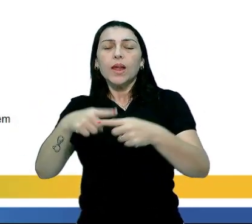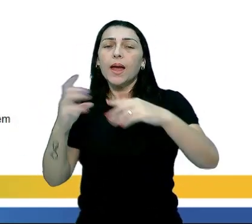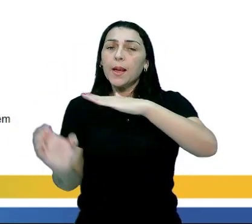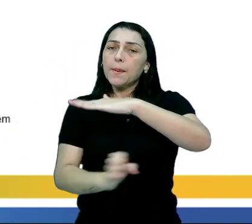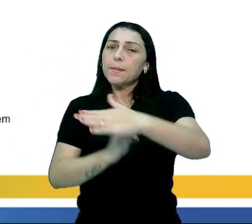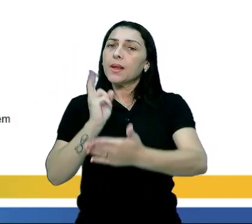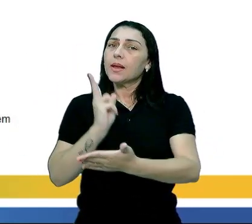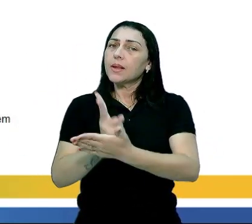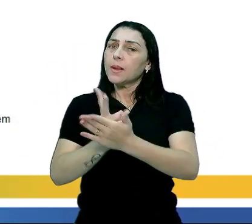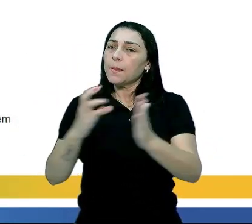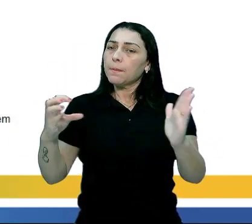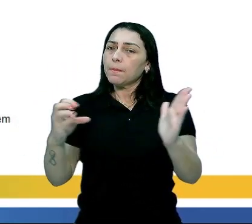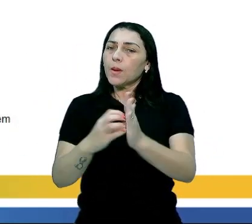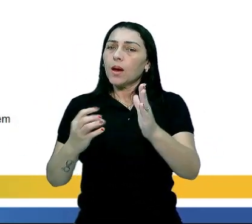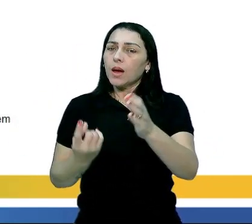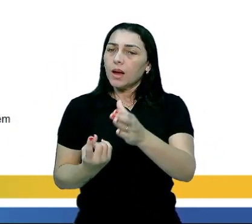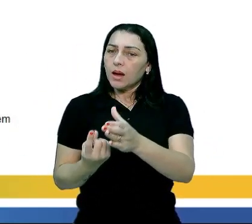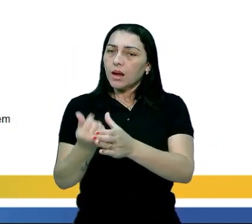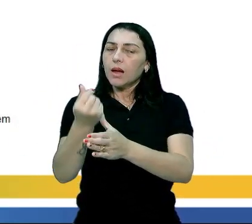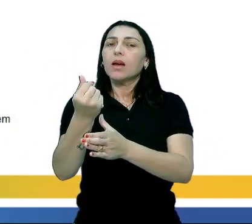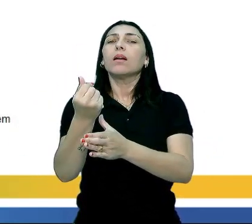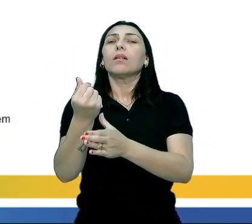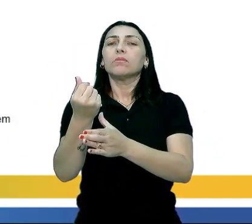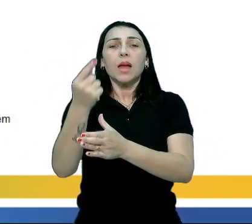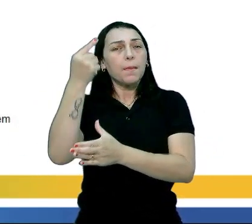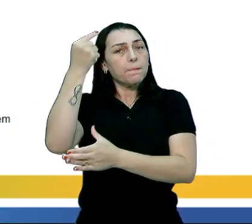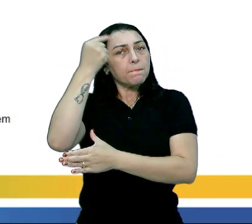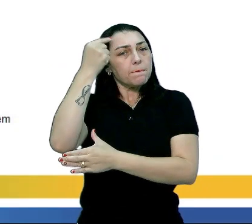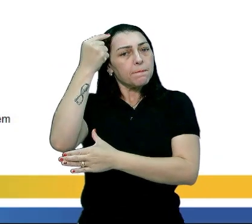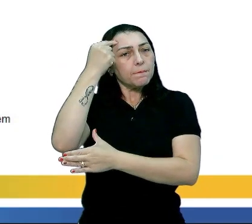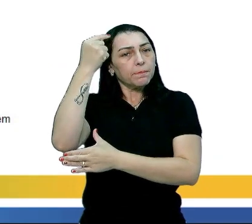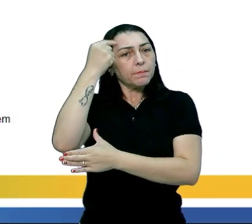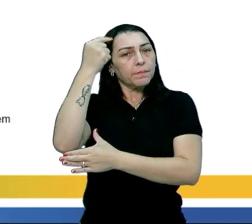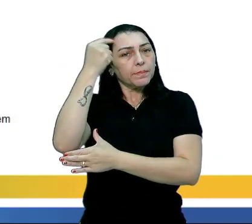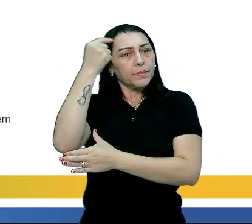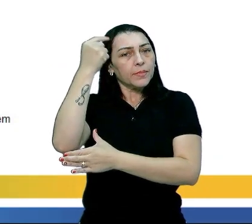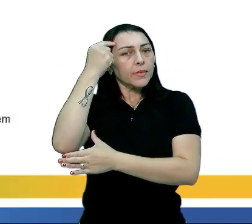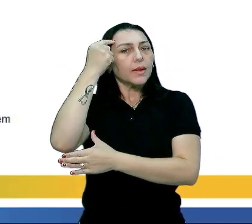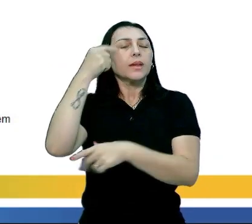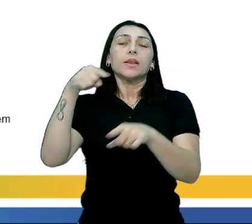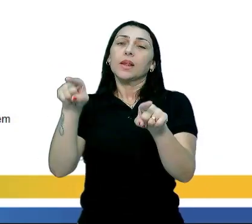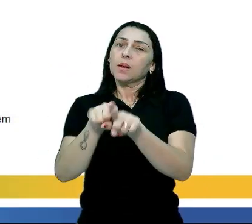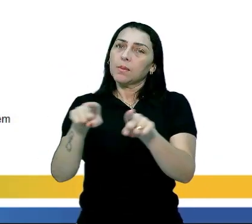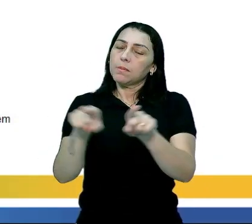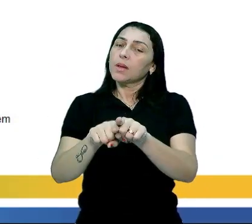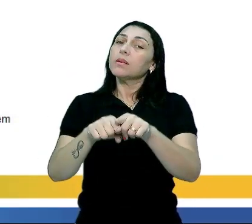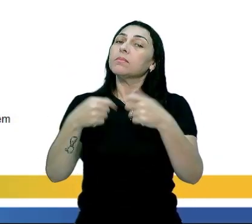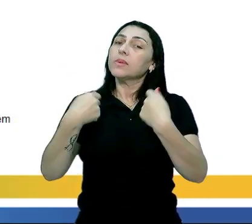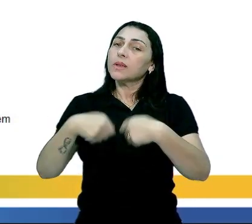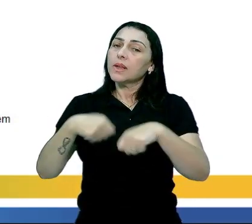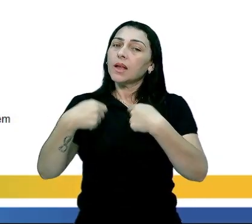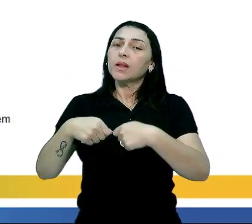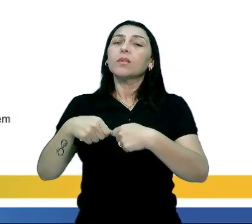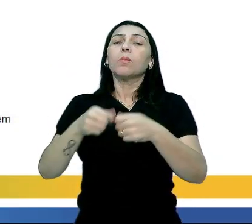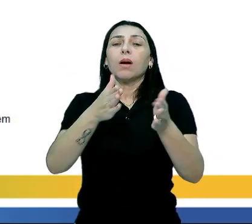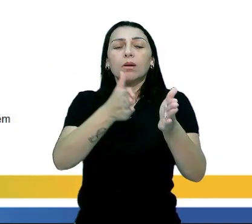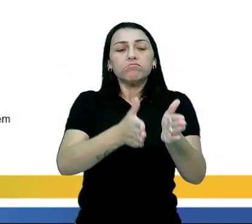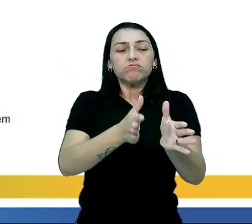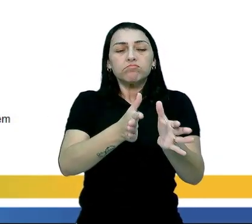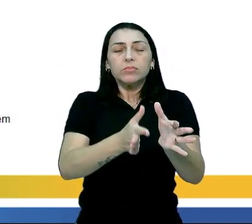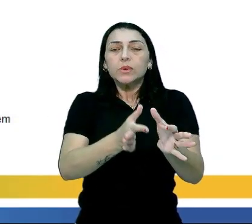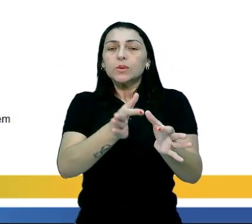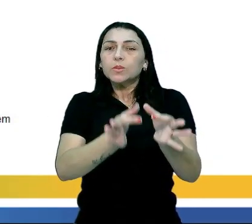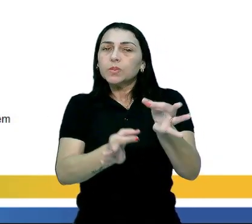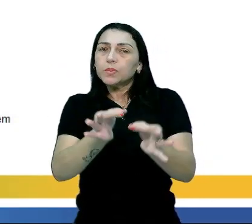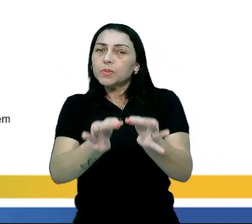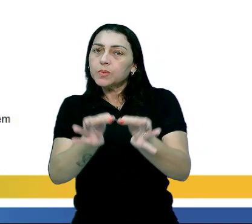empresa permanente, capitalista e racional. Por assim deve ser, numa ordem